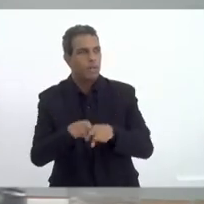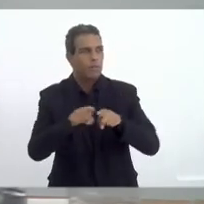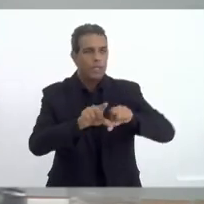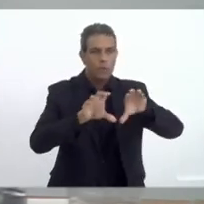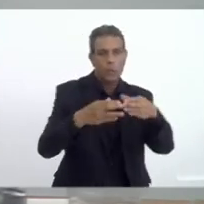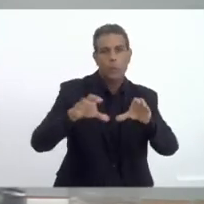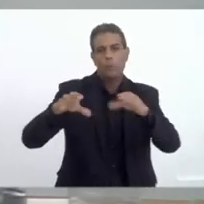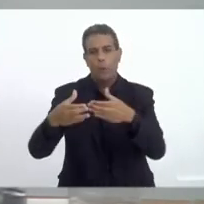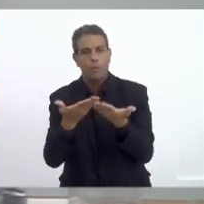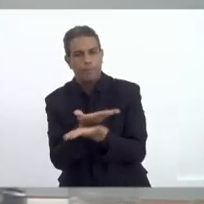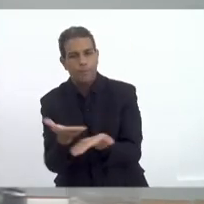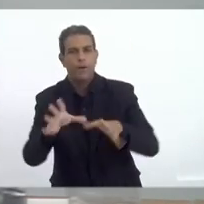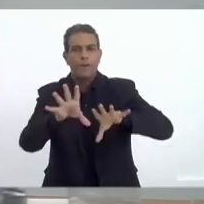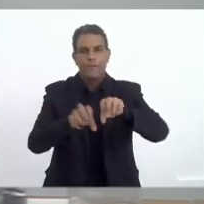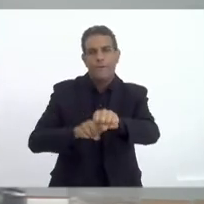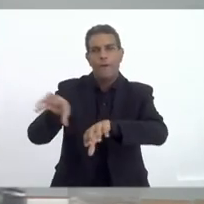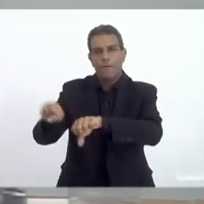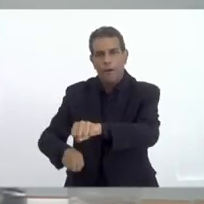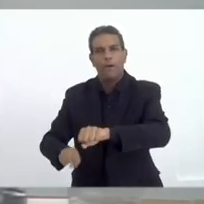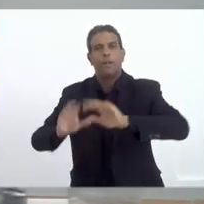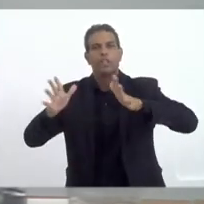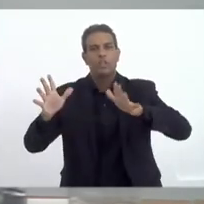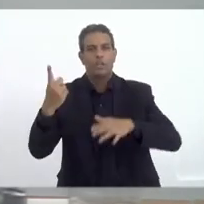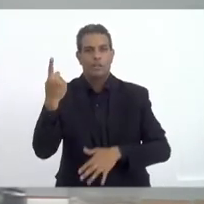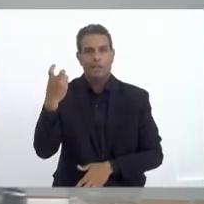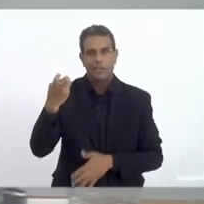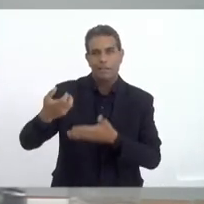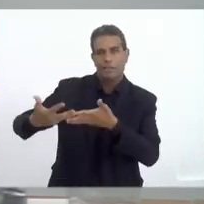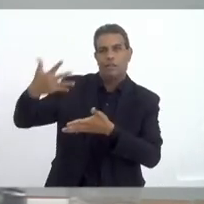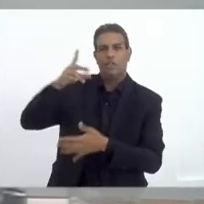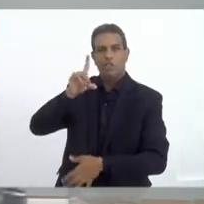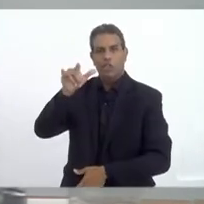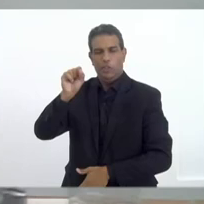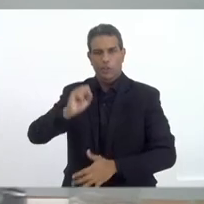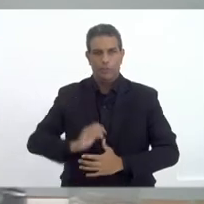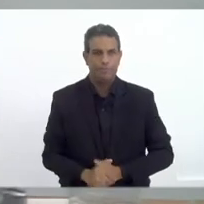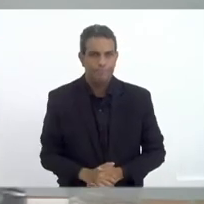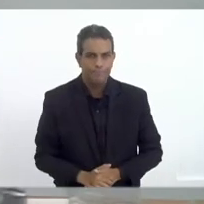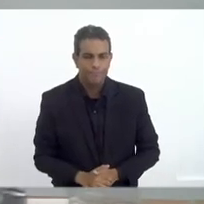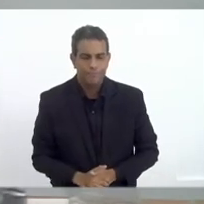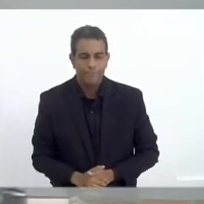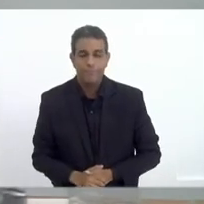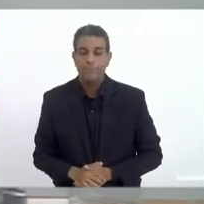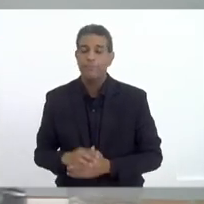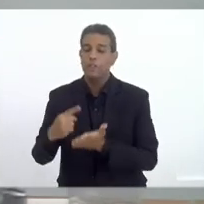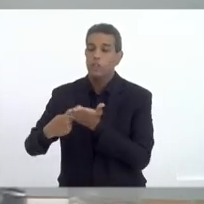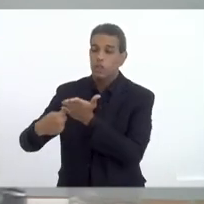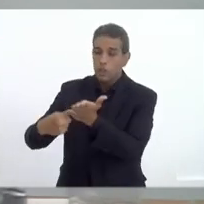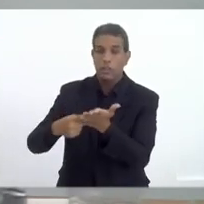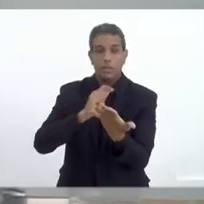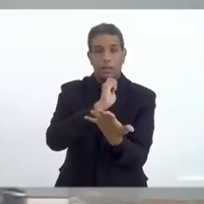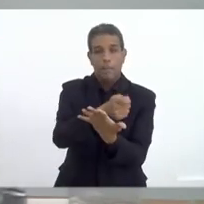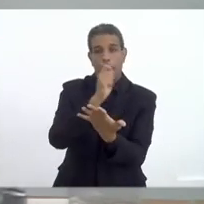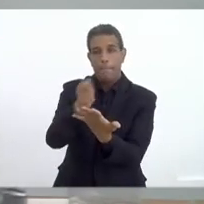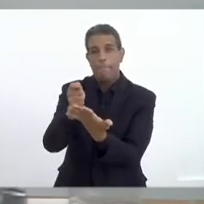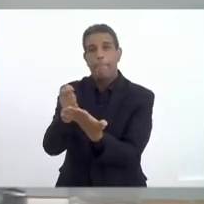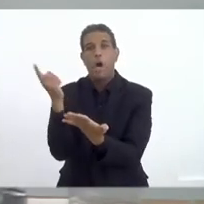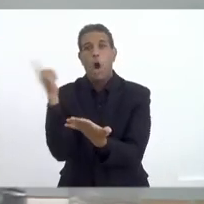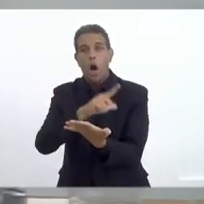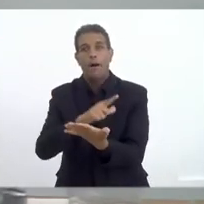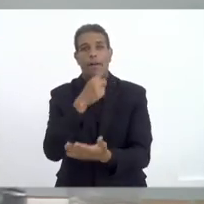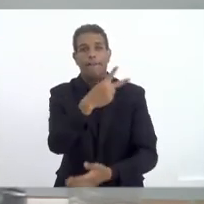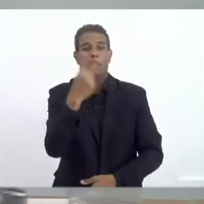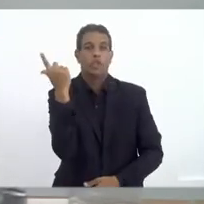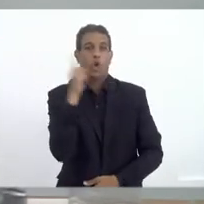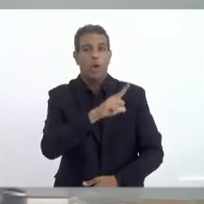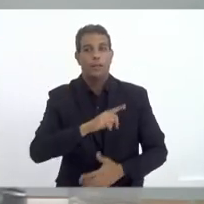turma formada agora, uns 15 ou 20 dias atrás. Eu tinha feito um compromisso que pagaria 10 flexões lá, paguei